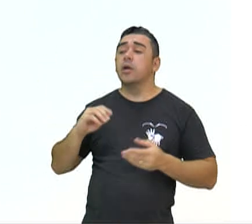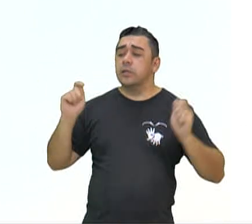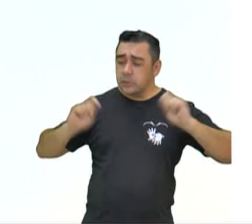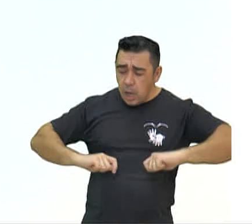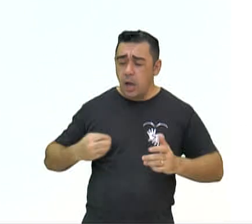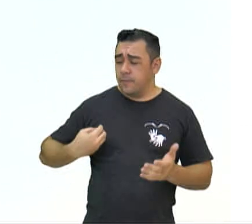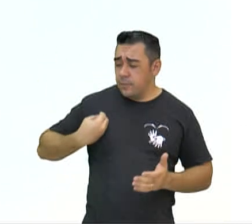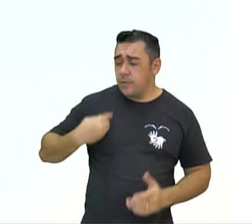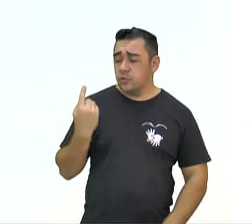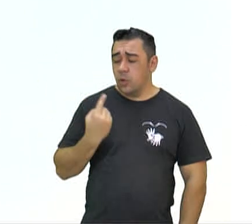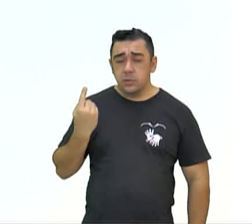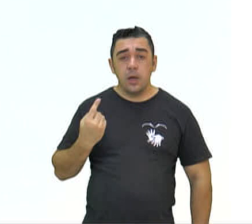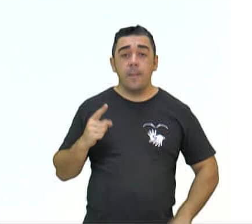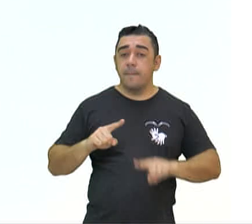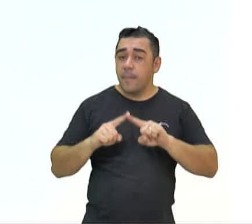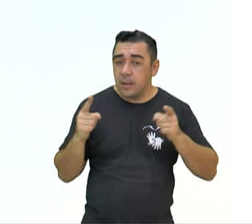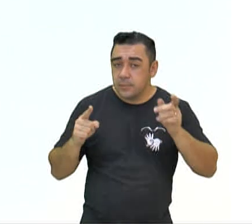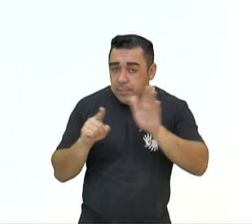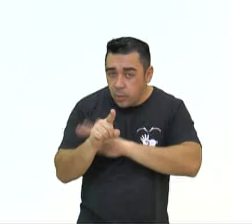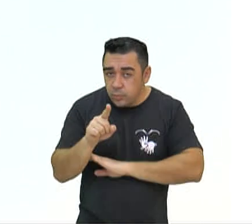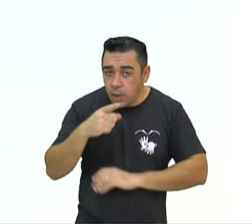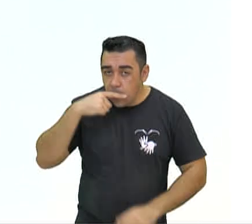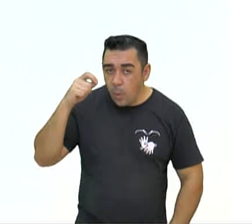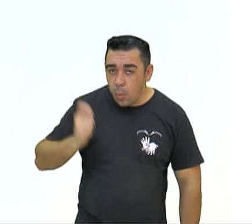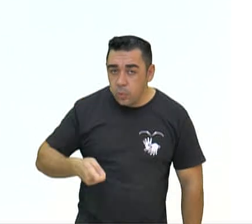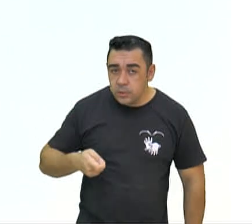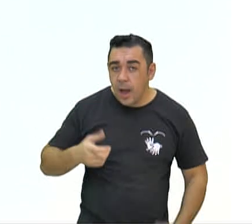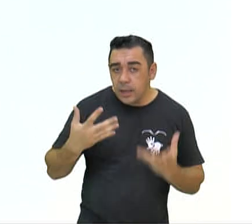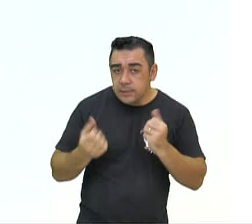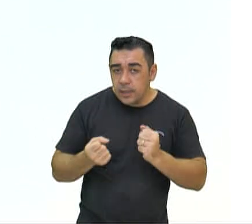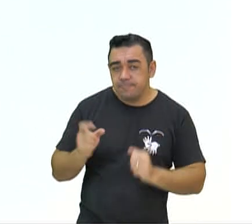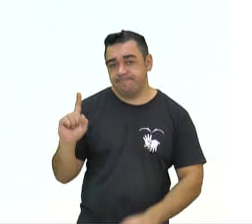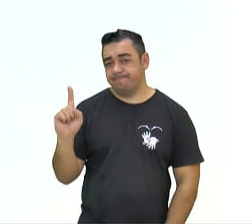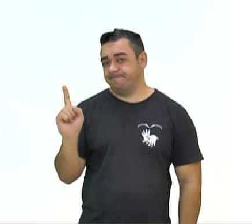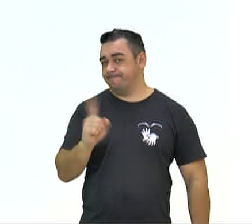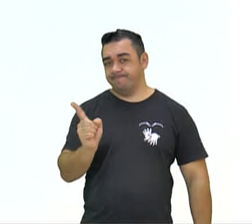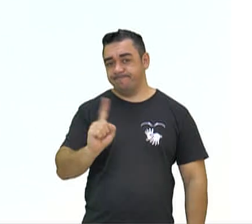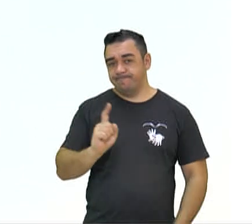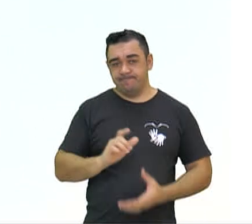sozinhos. Mas a Rússia vai deixar isso? Já expliquei para vocês que não, né?